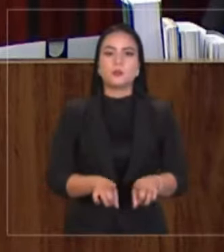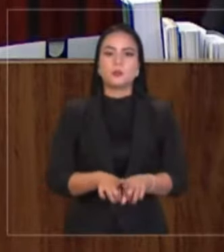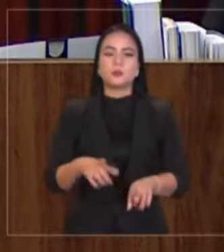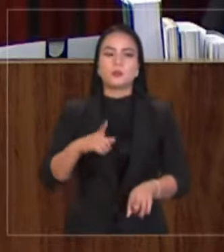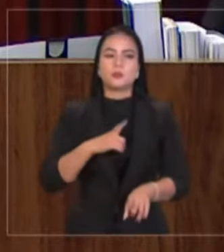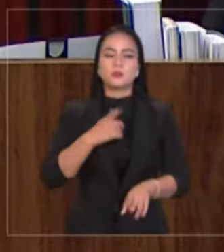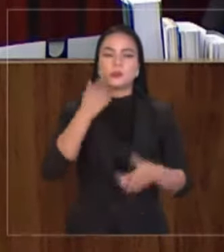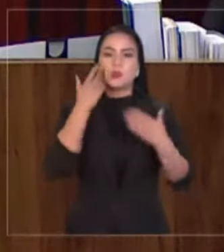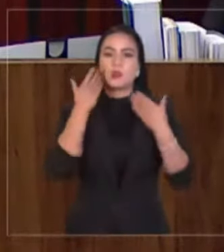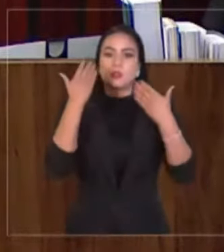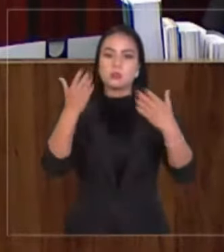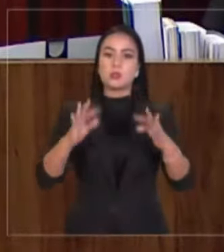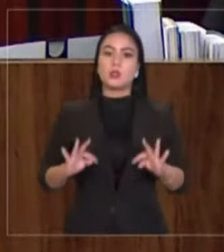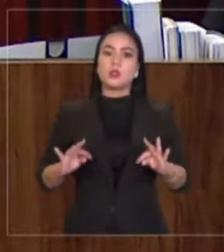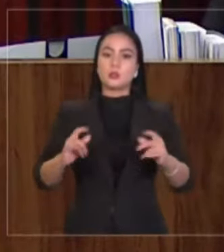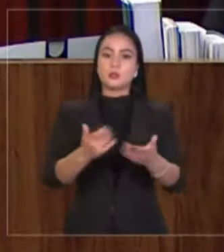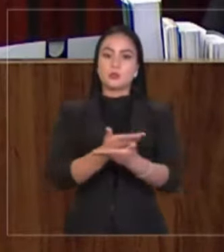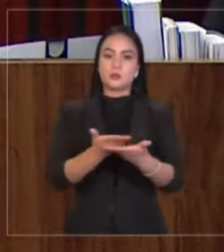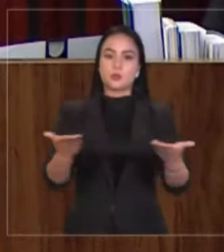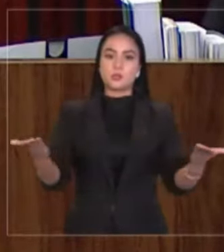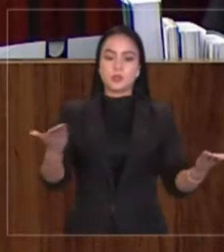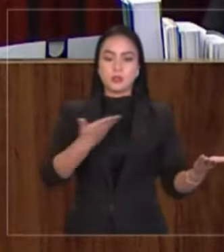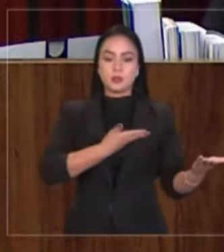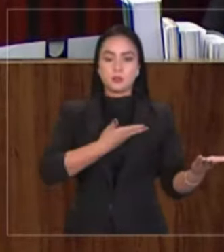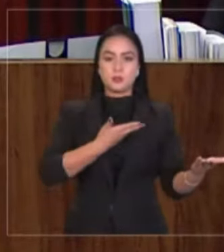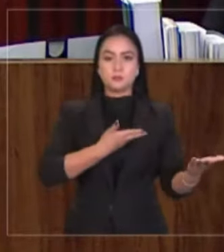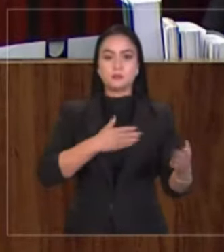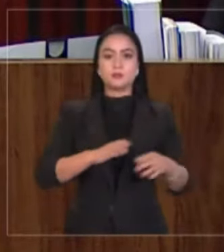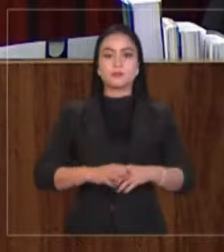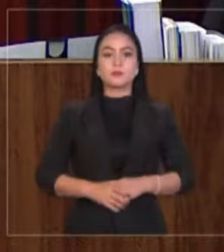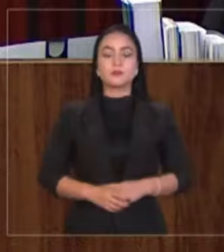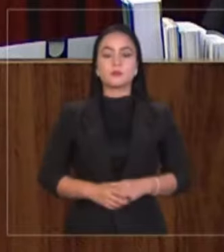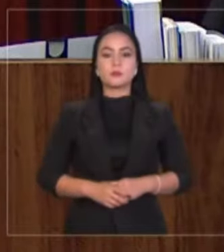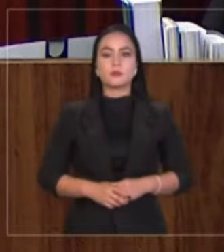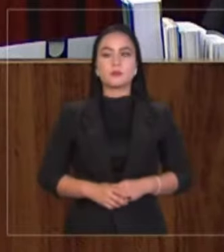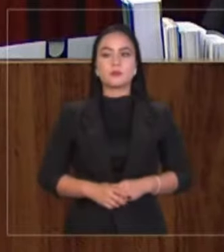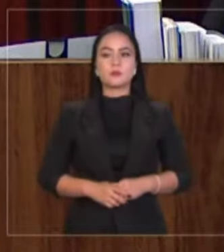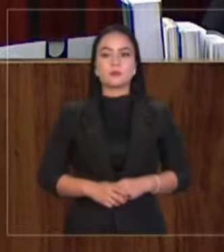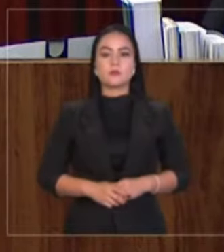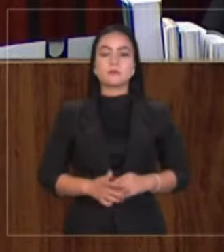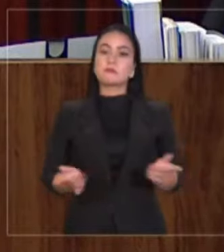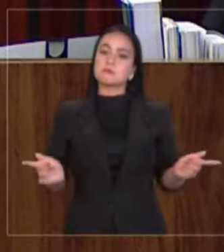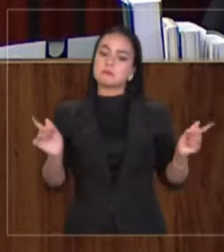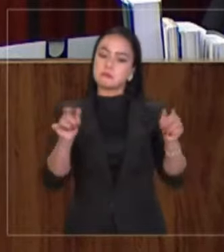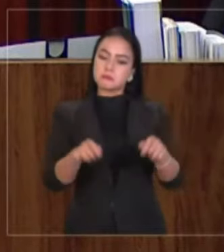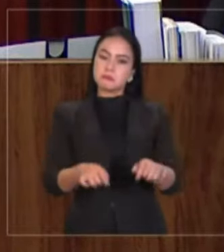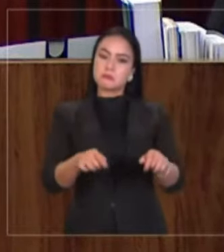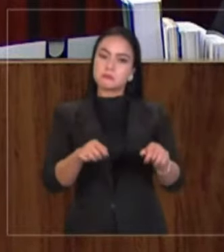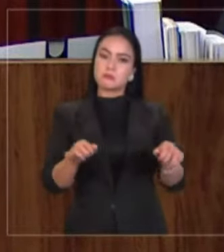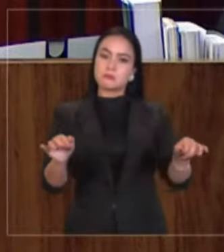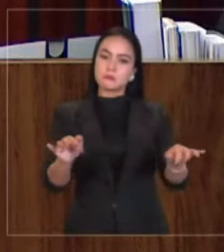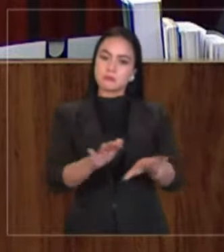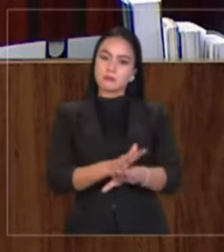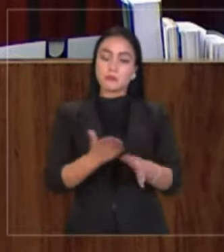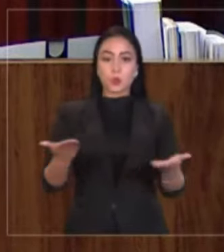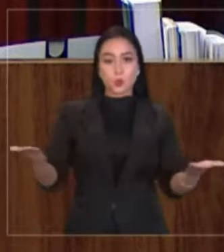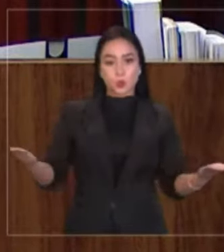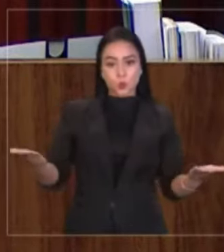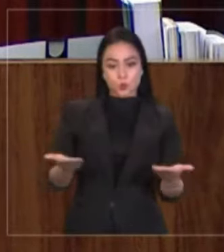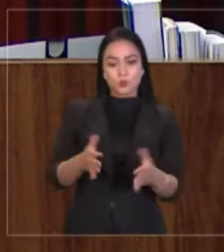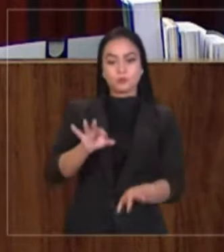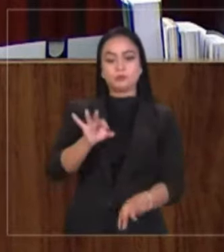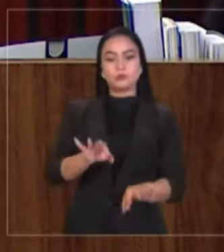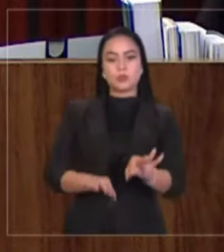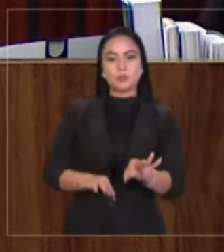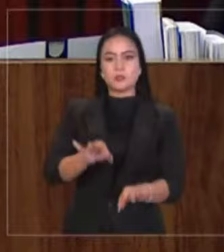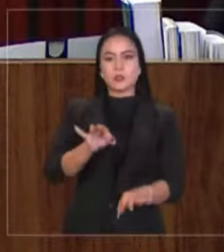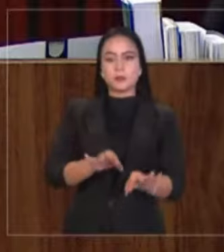agradecer a todos os colegas que possibilitaram que terminássemos hoje o julgamento era